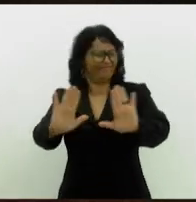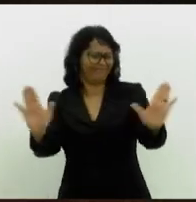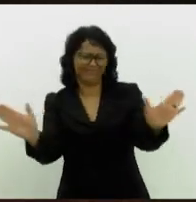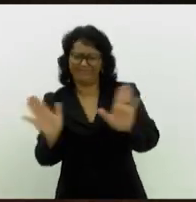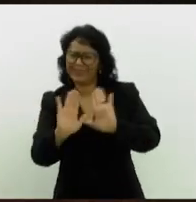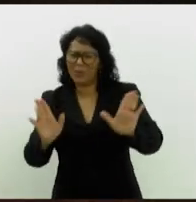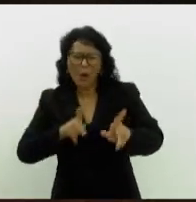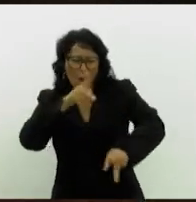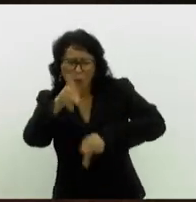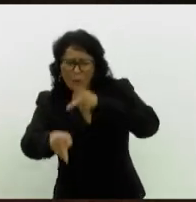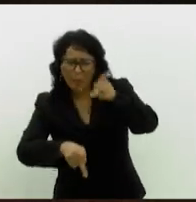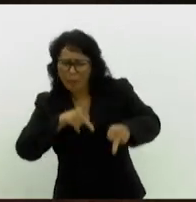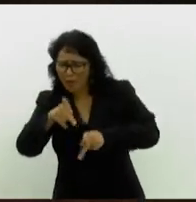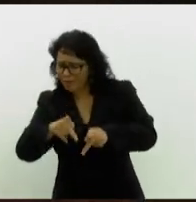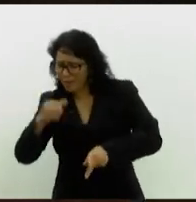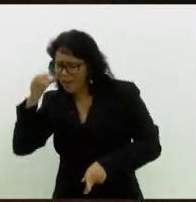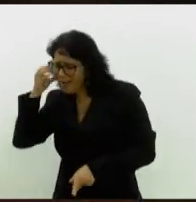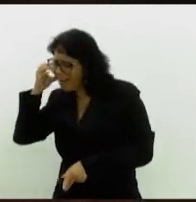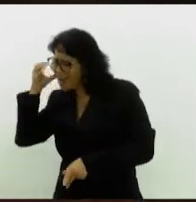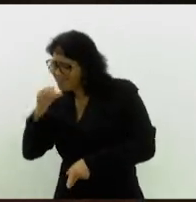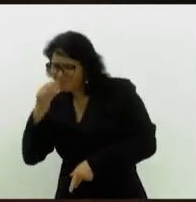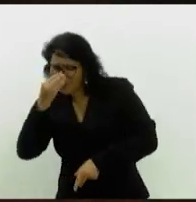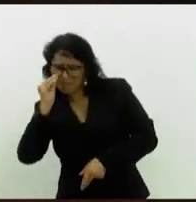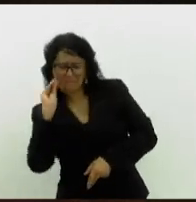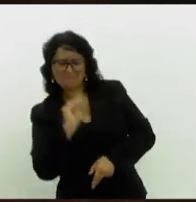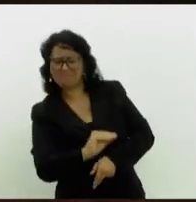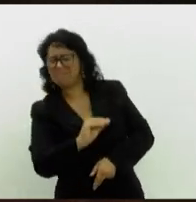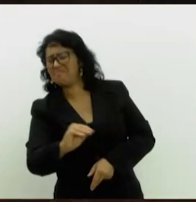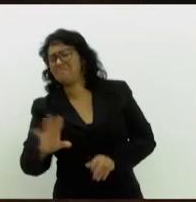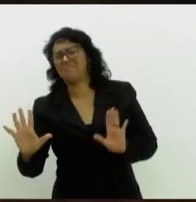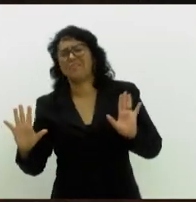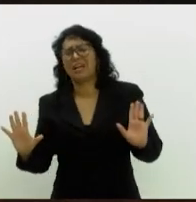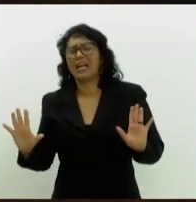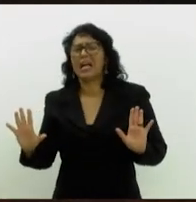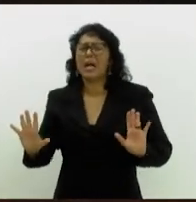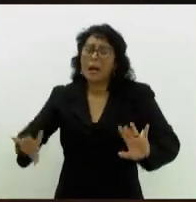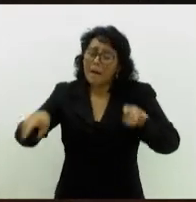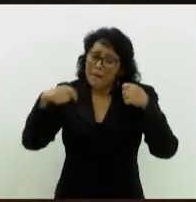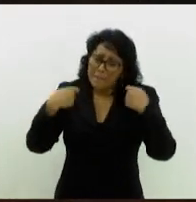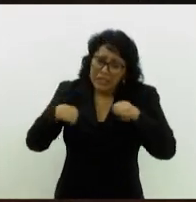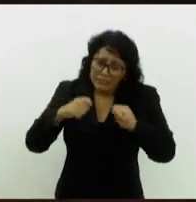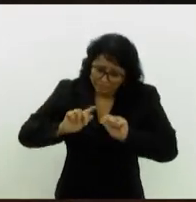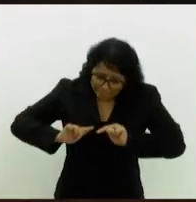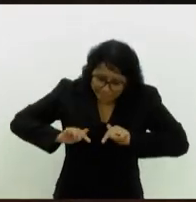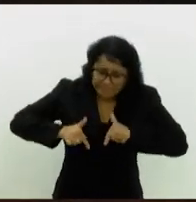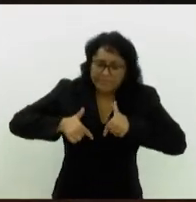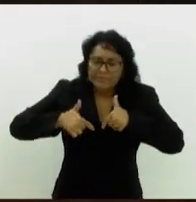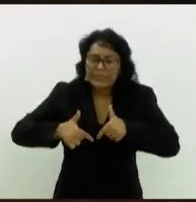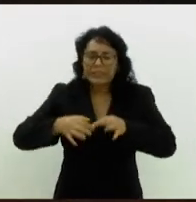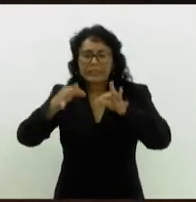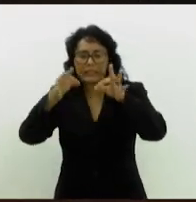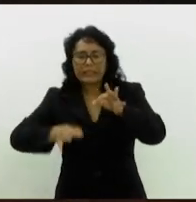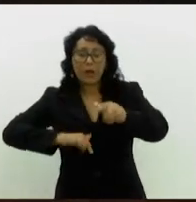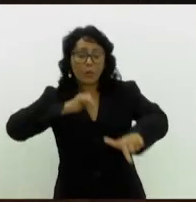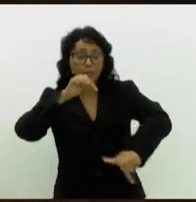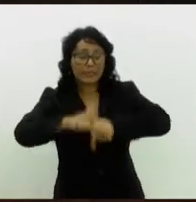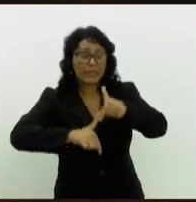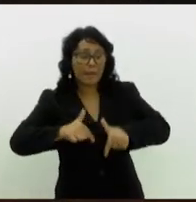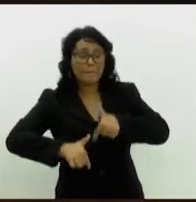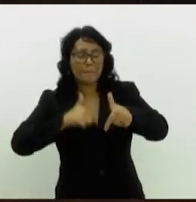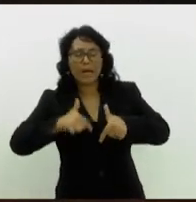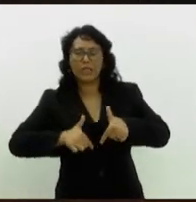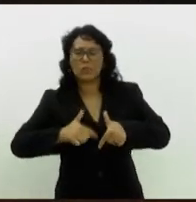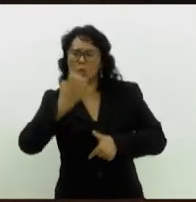pela população porque uma forma de garantir a boa prática a efetividade da política